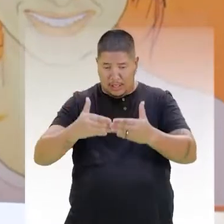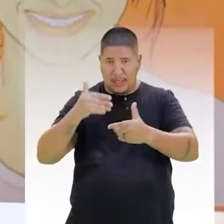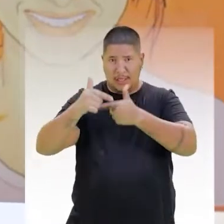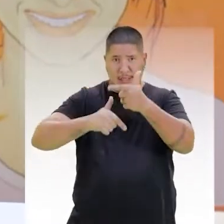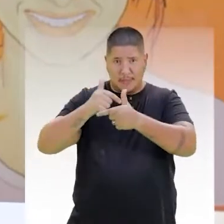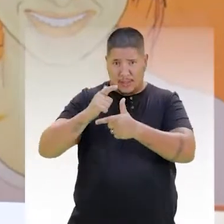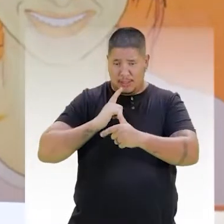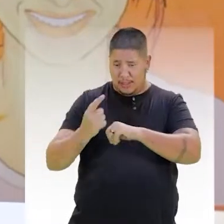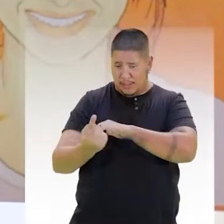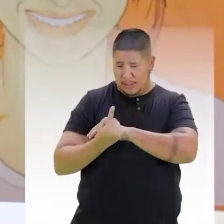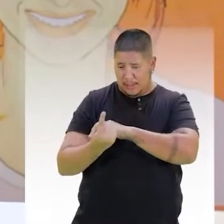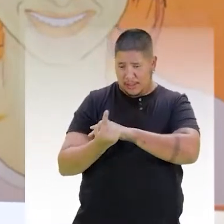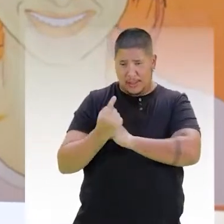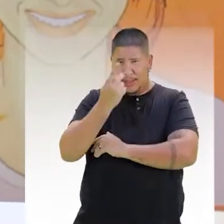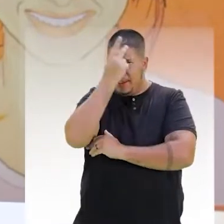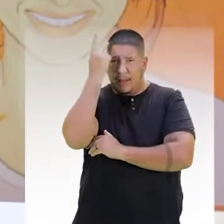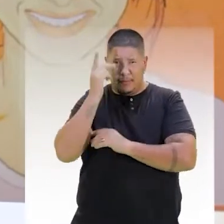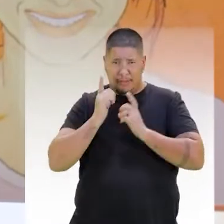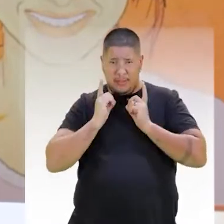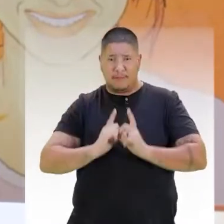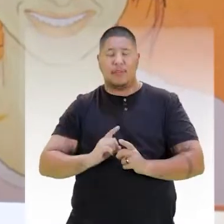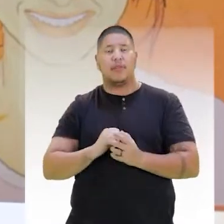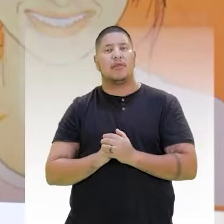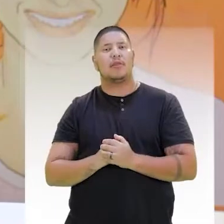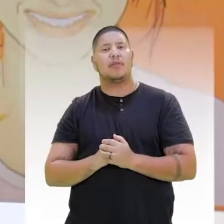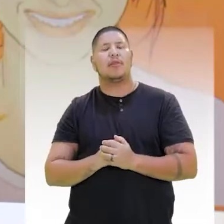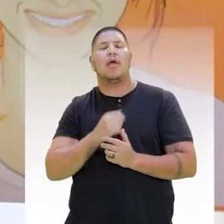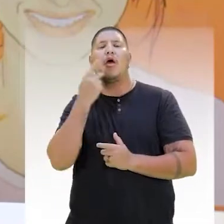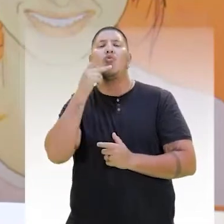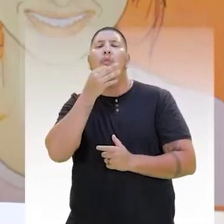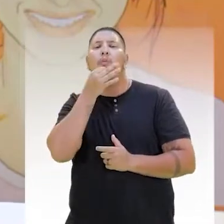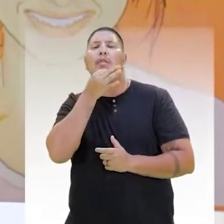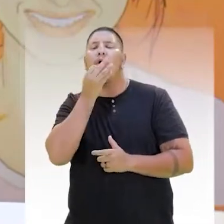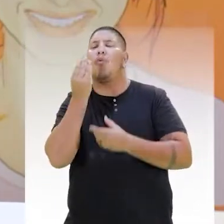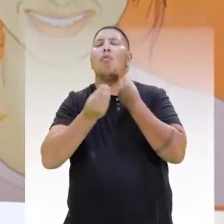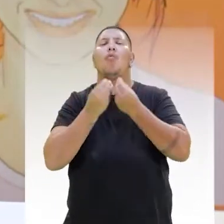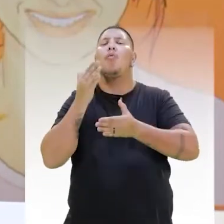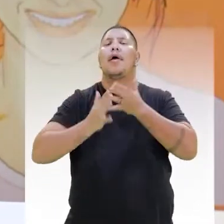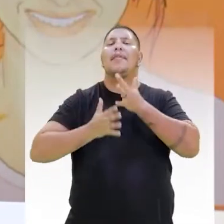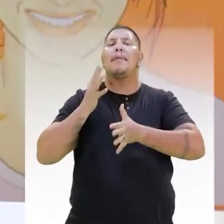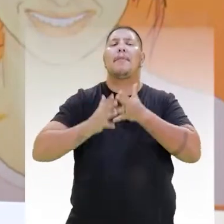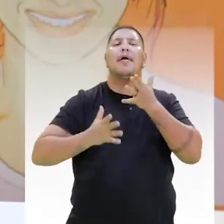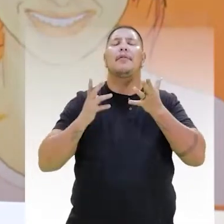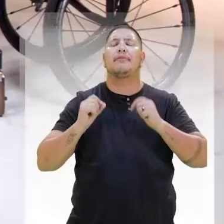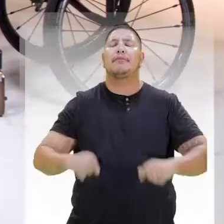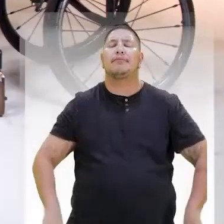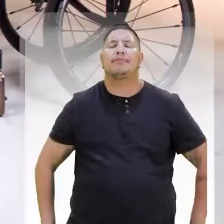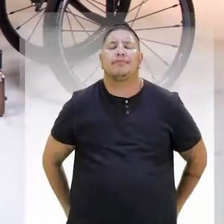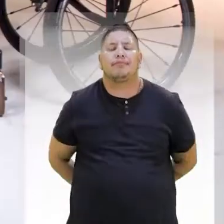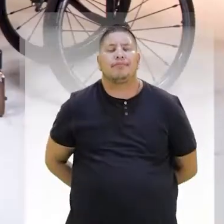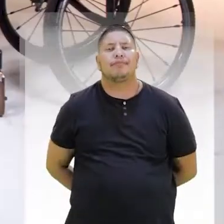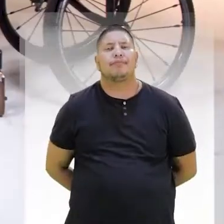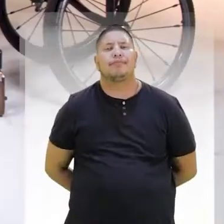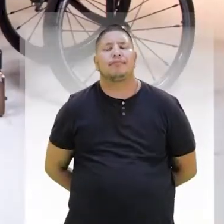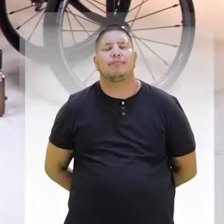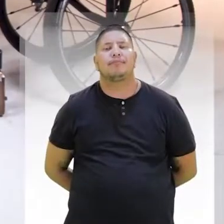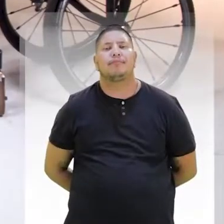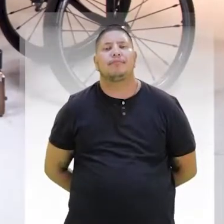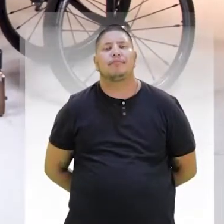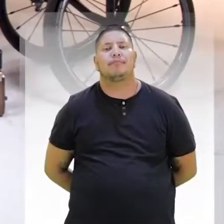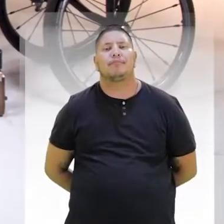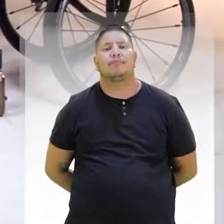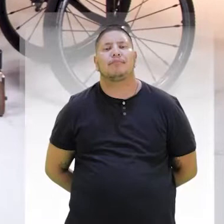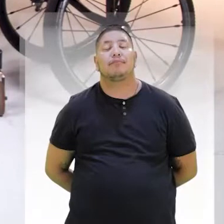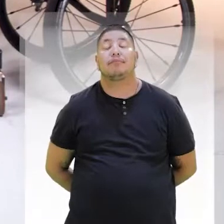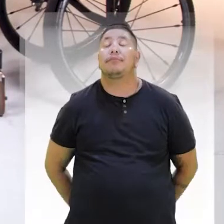tem recebido, né, muitas pessoas com deficiência. Na sua opinião, o que você acha que atrapalha um pouquinho nessa relação? Eu